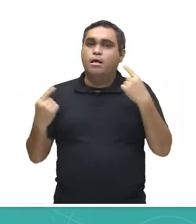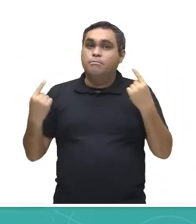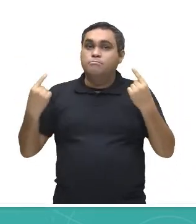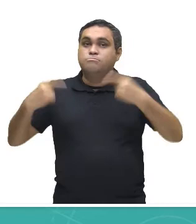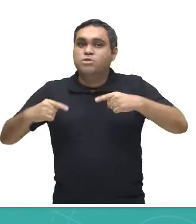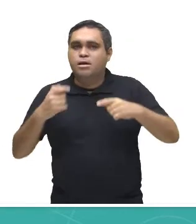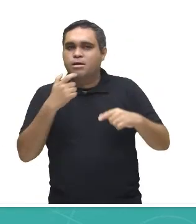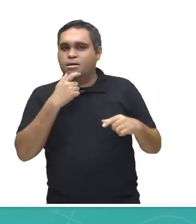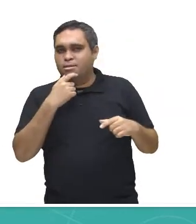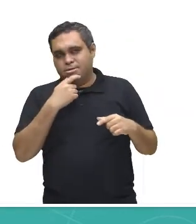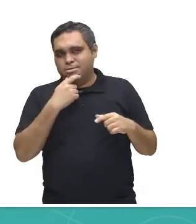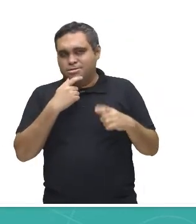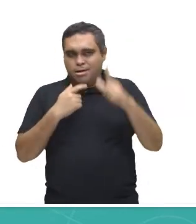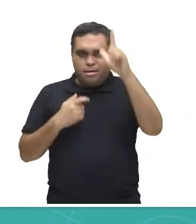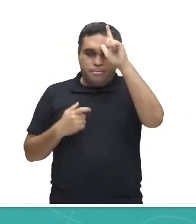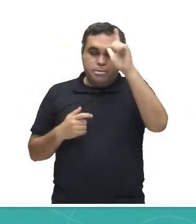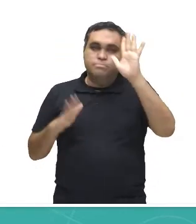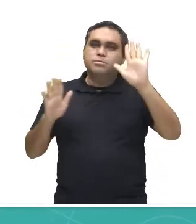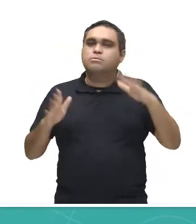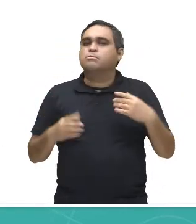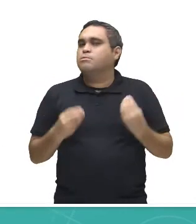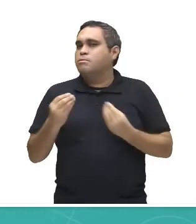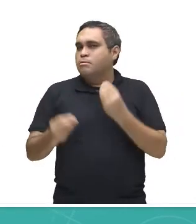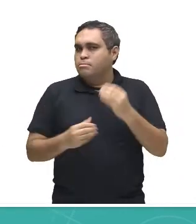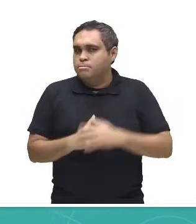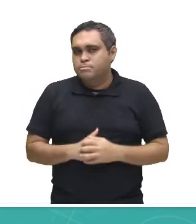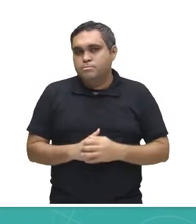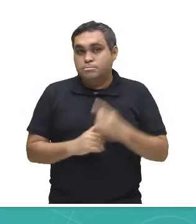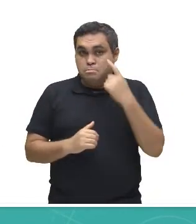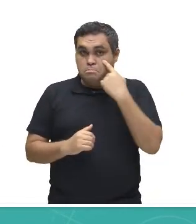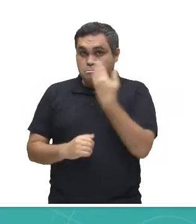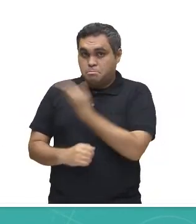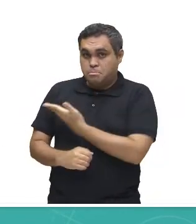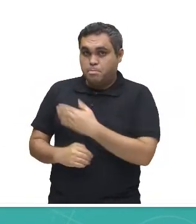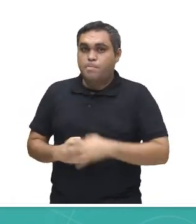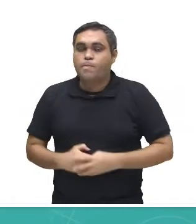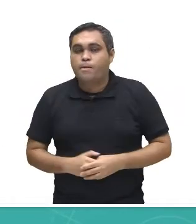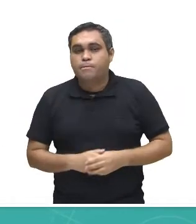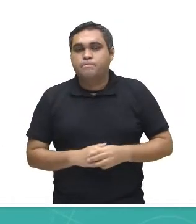Inglaterra. Vamos ver aí, então, que é realizada a Conferência de Berlim,